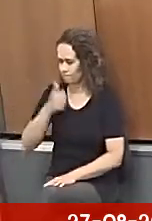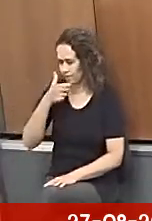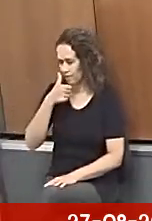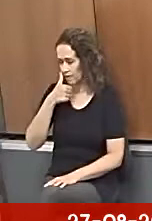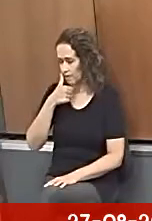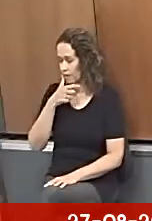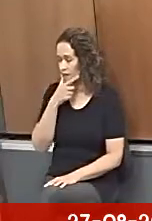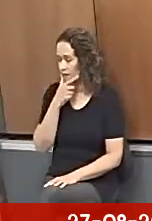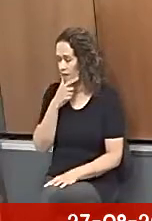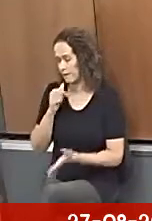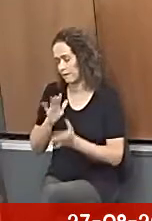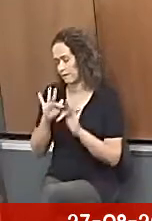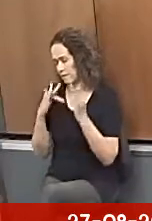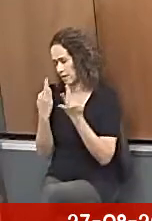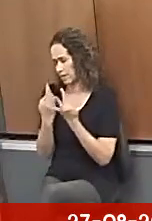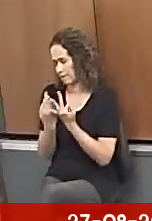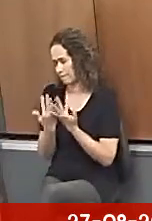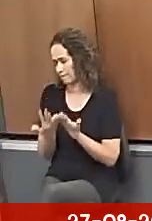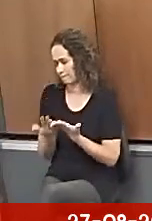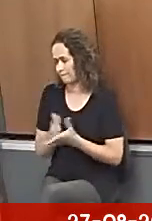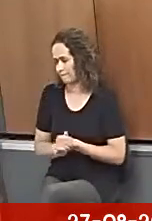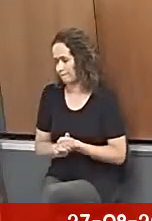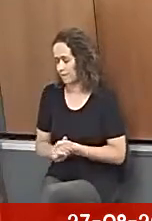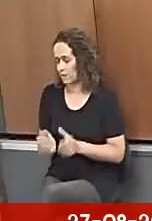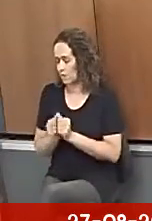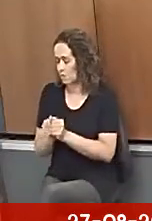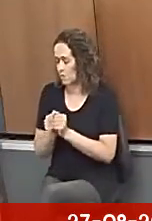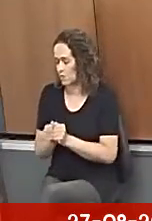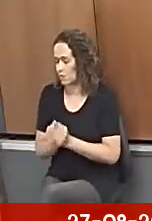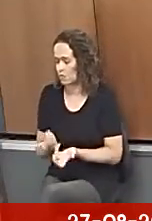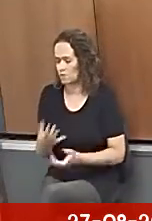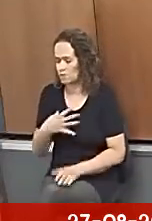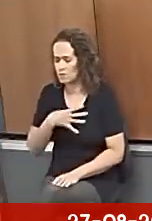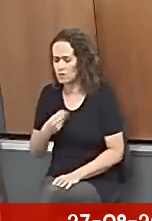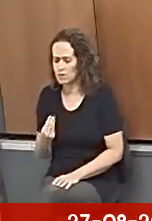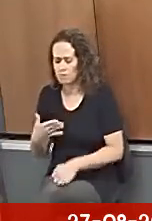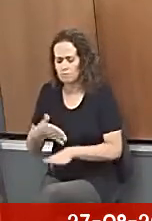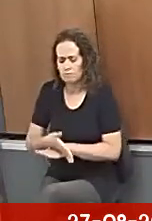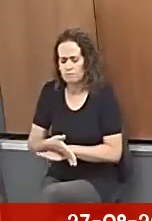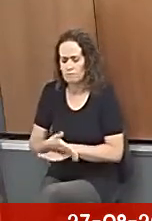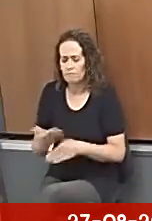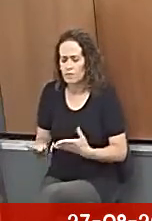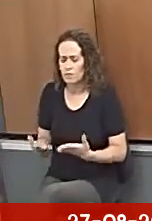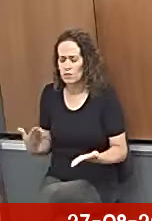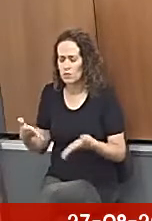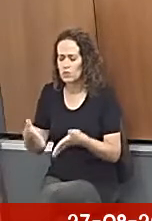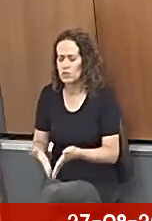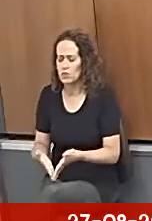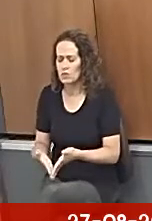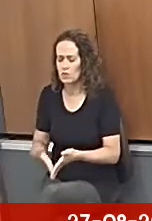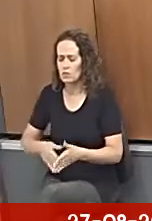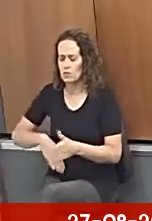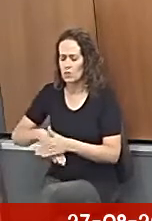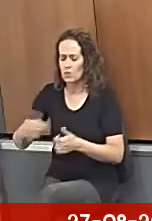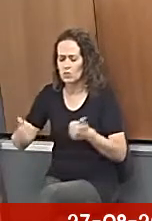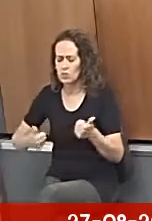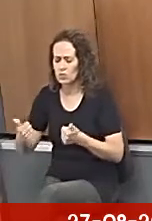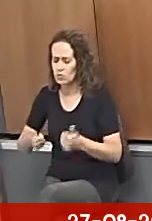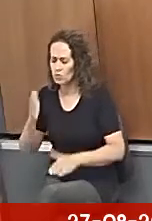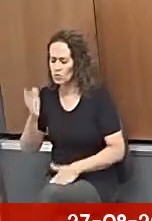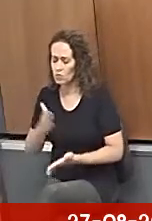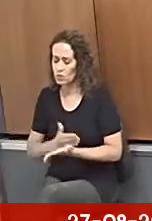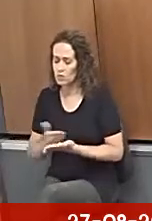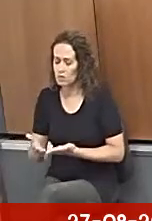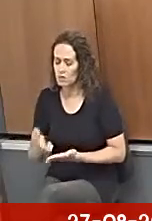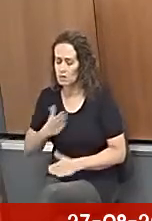o danilo entraram em campo eu não tive a emoção de ver meus filhos entrar em campo então quando eu chego o jogo já tinha começado e meu pai começa a